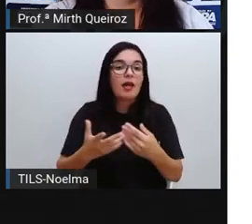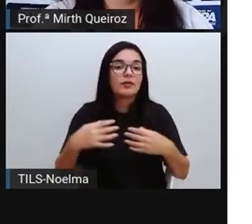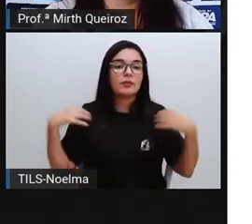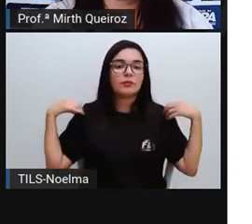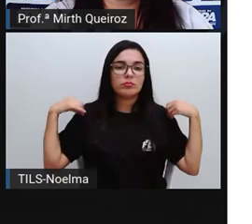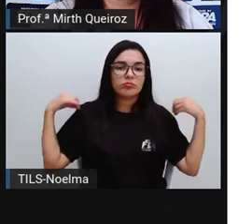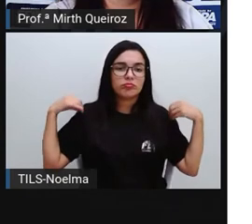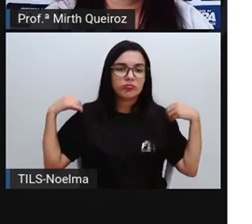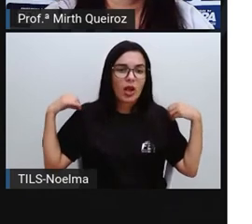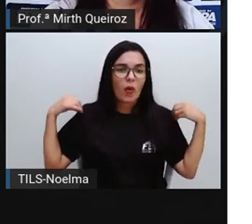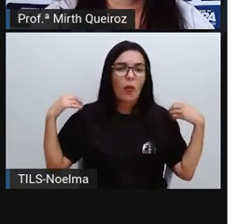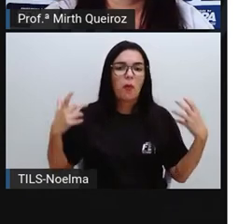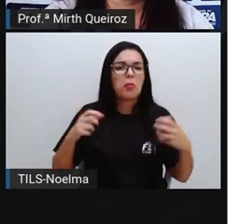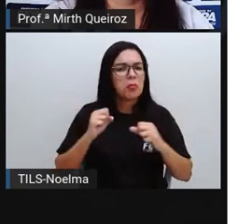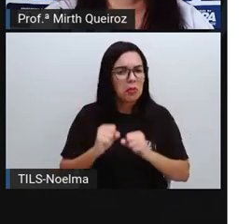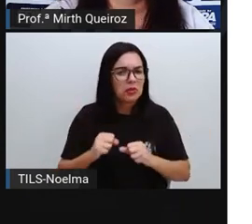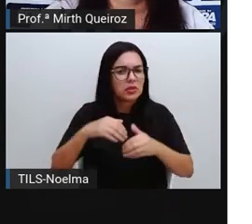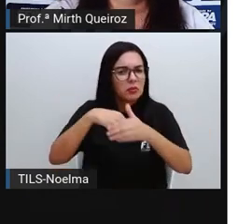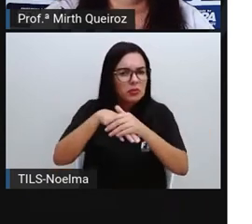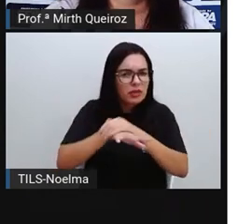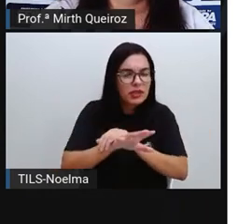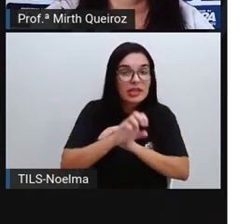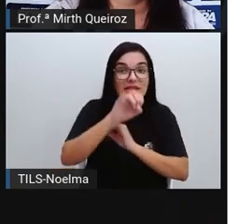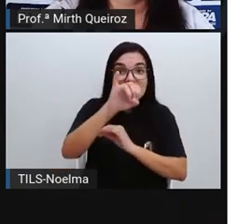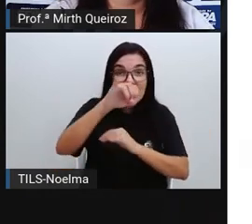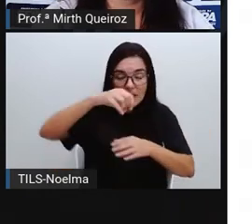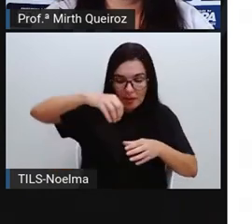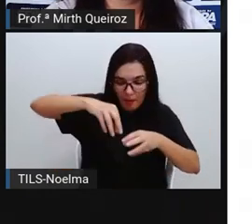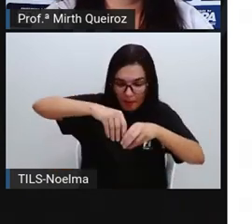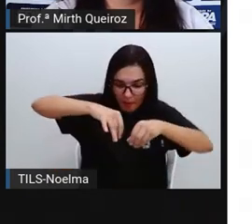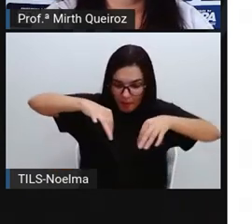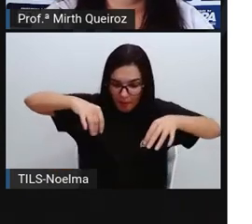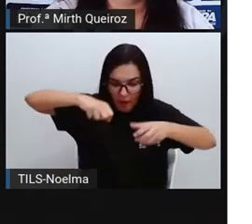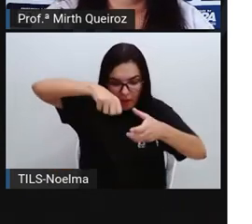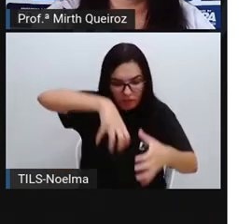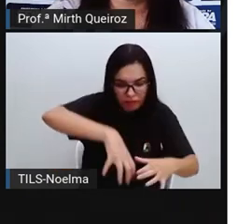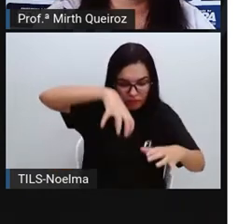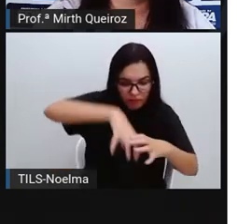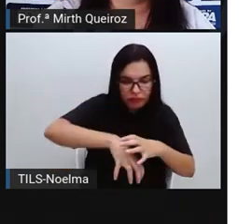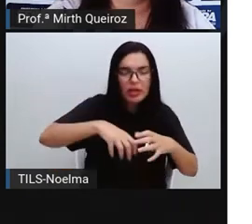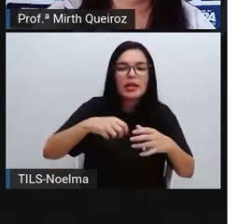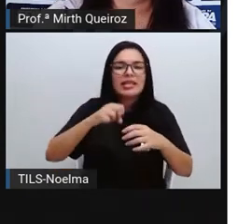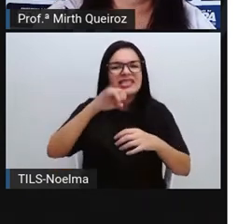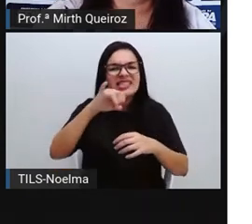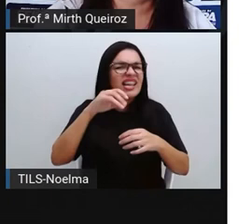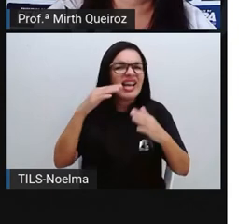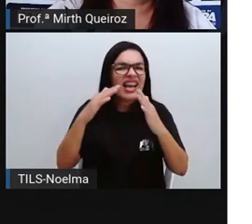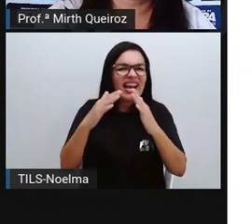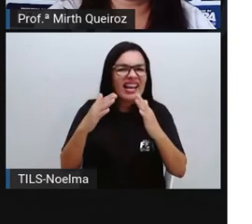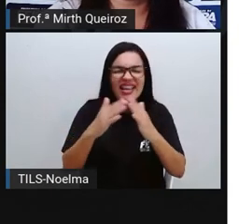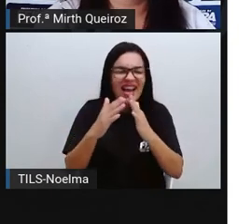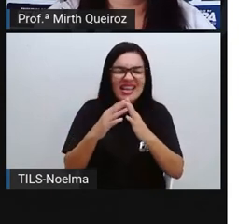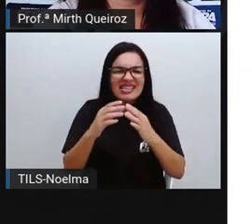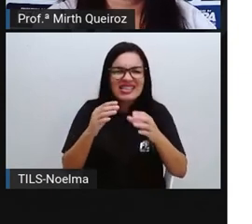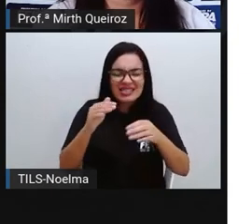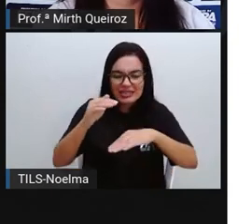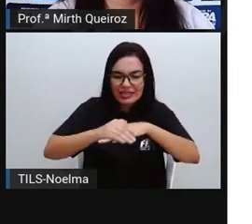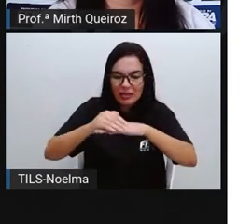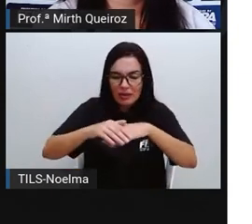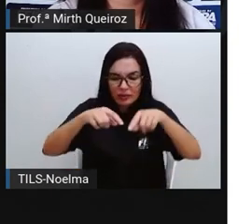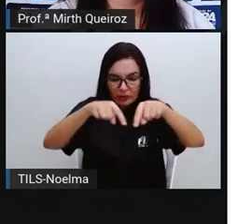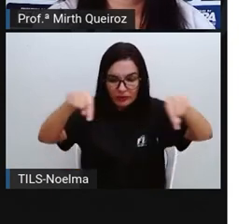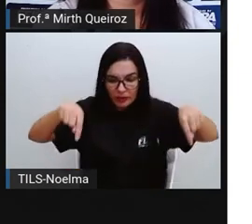velha ou algo do tipo, se for enterrar a cápsula em um lugar mais reservado. Agora, se vocês forem colocar dentro de uma caixa de sapato,